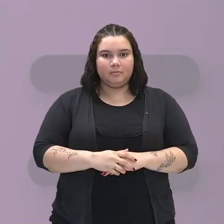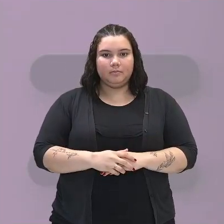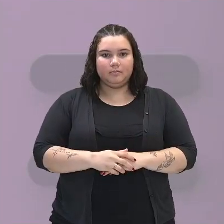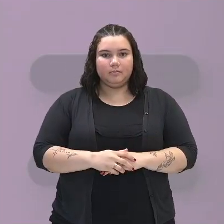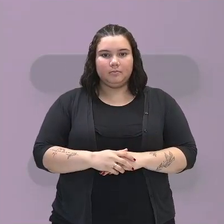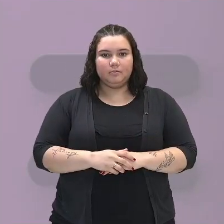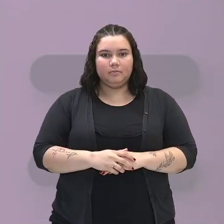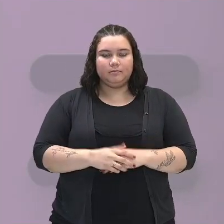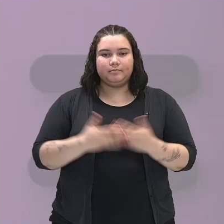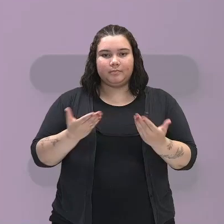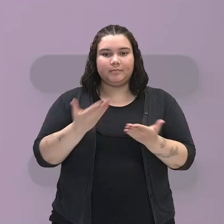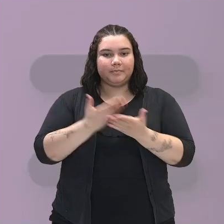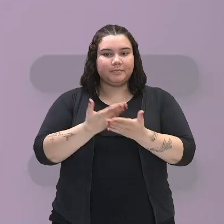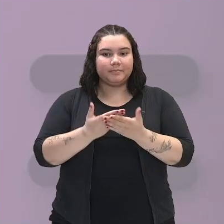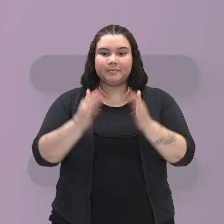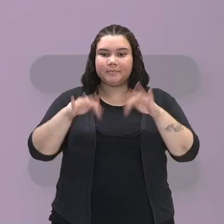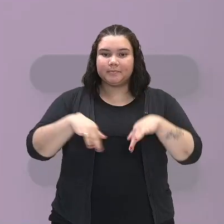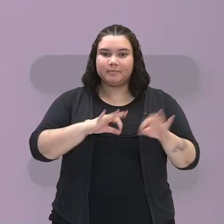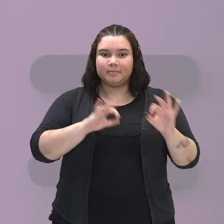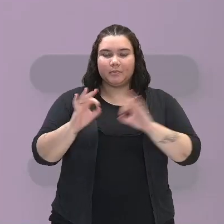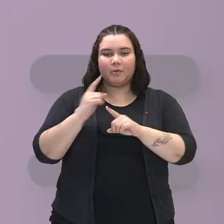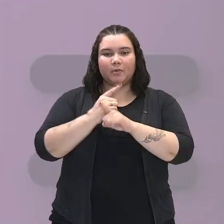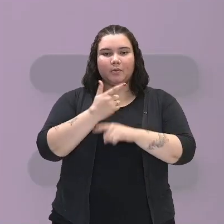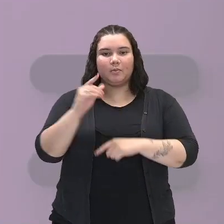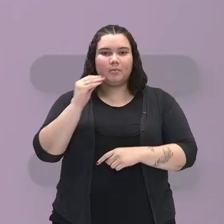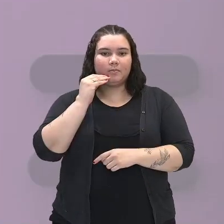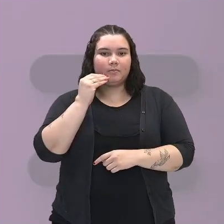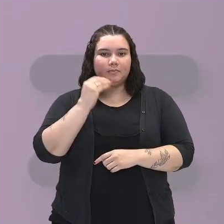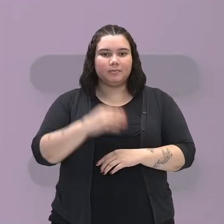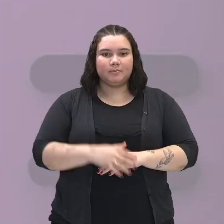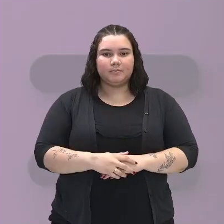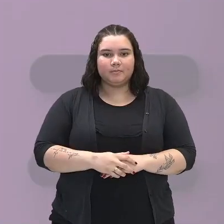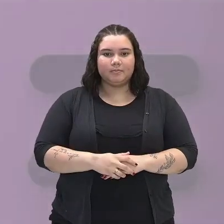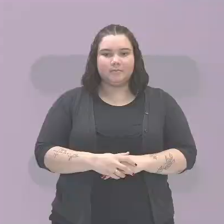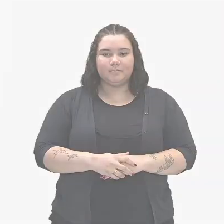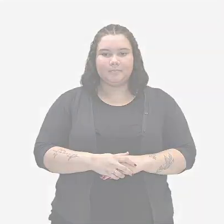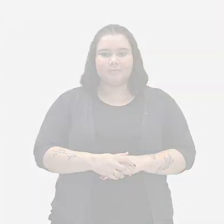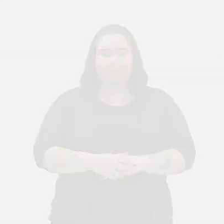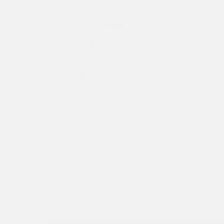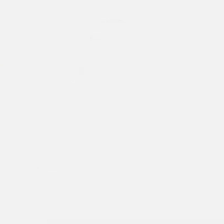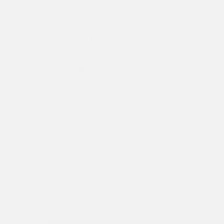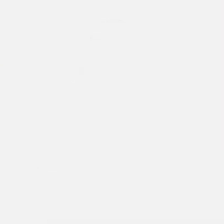Bacana, pessoal? Então, essa daí foi a nossa aula de hoje. A gente se encontra aqui numa próxima oportunidade. Até lá!